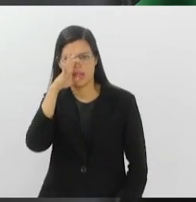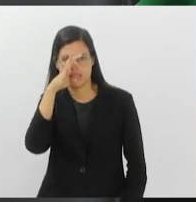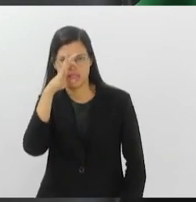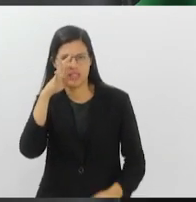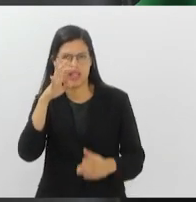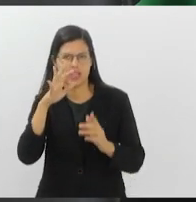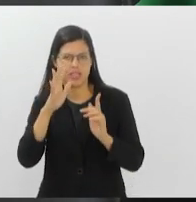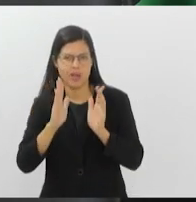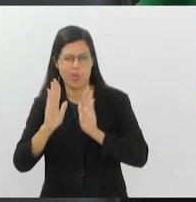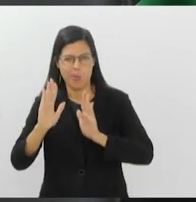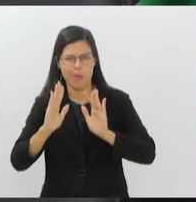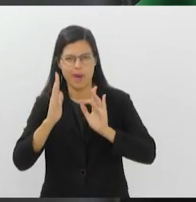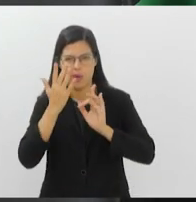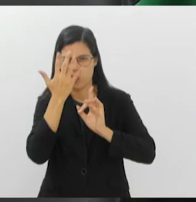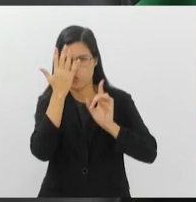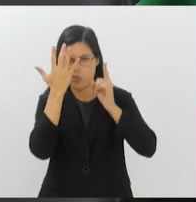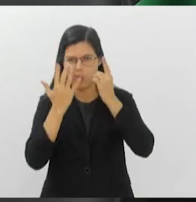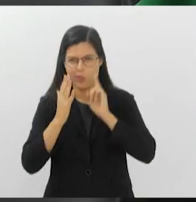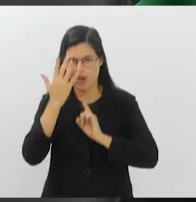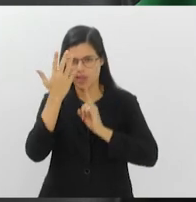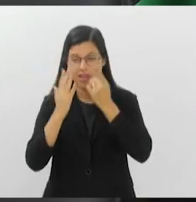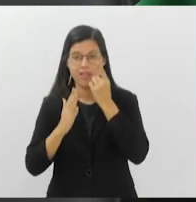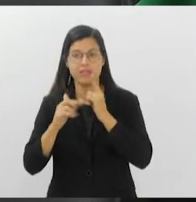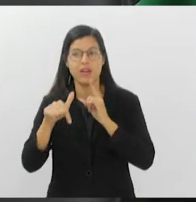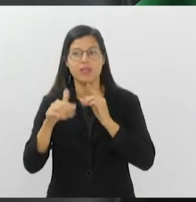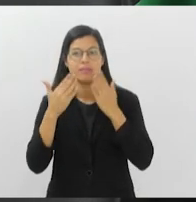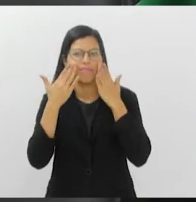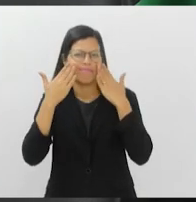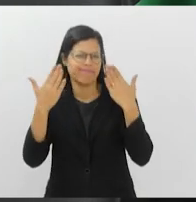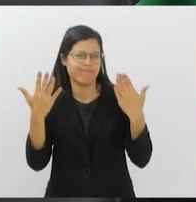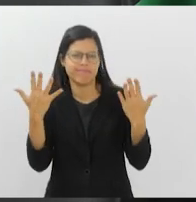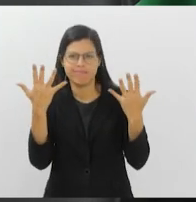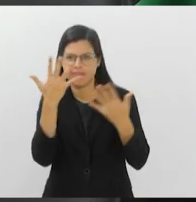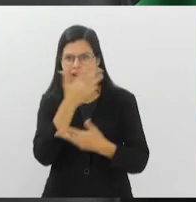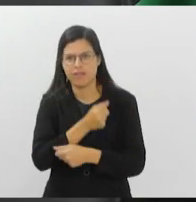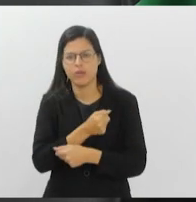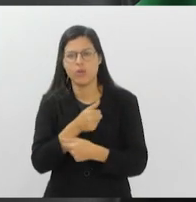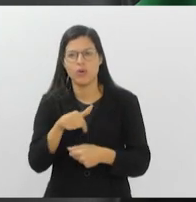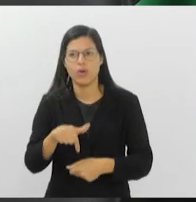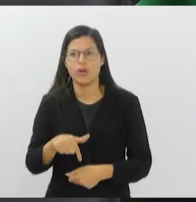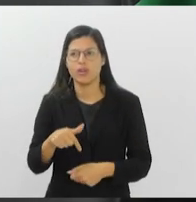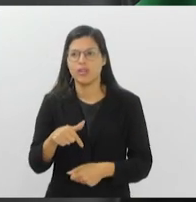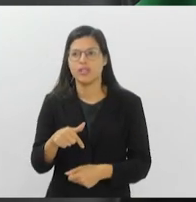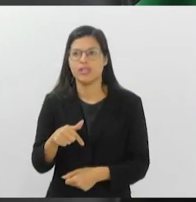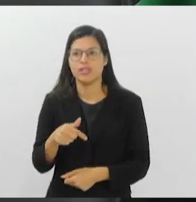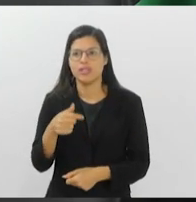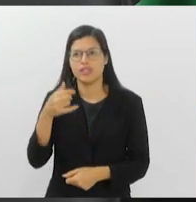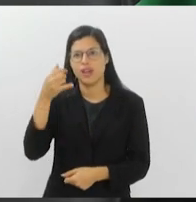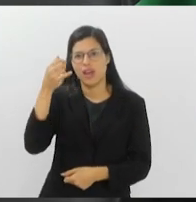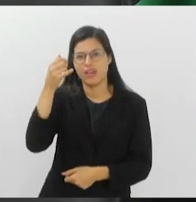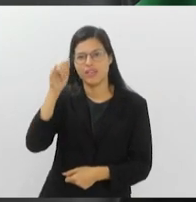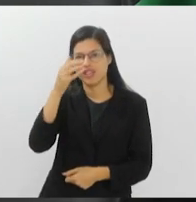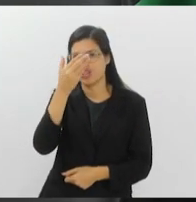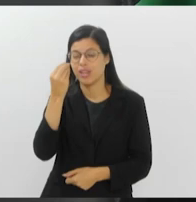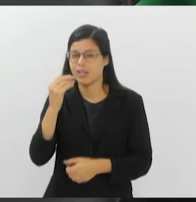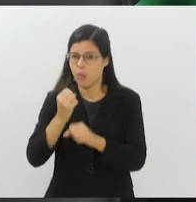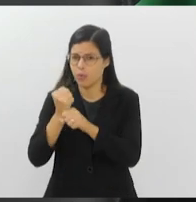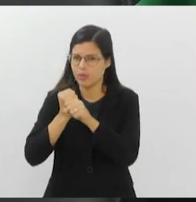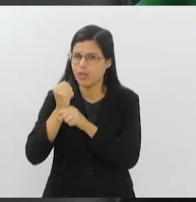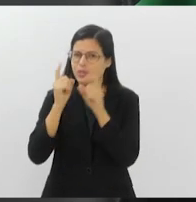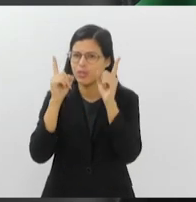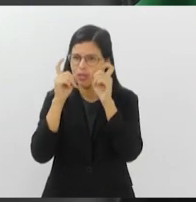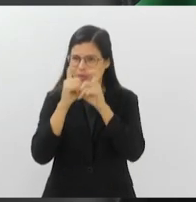a essa belíssima apresentação, e não esquecendo dos anos difíceis que tivemos, resistir sempre é